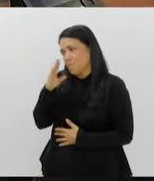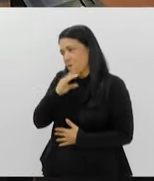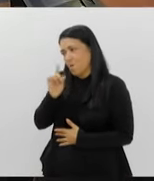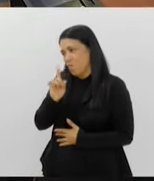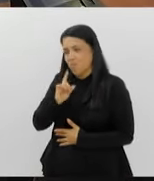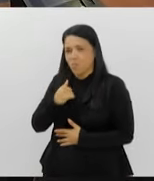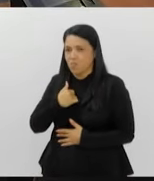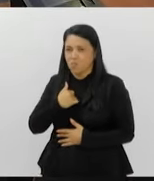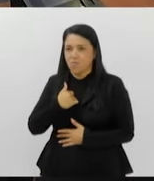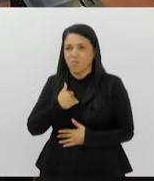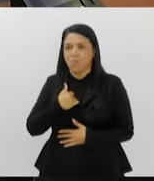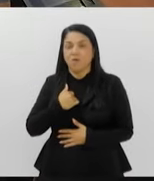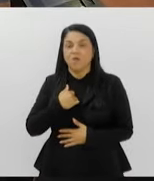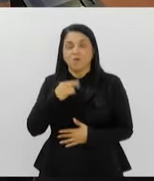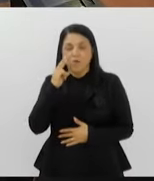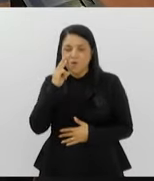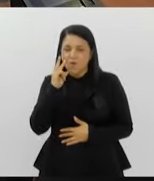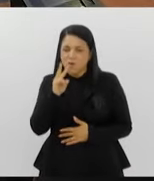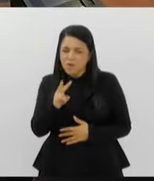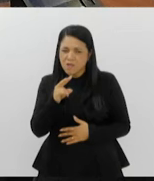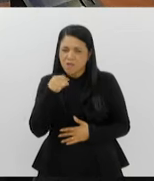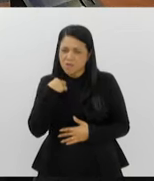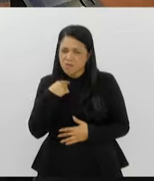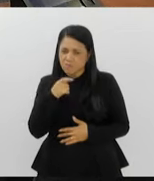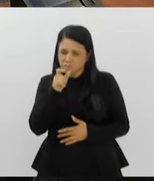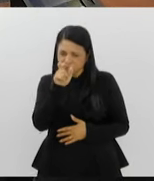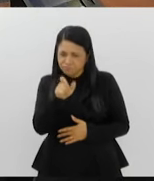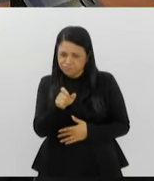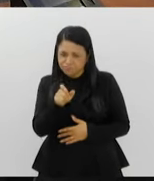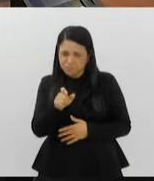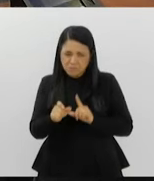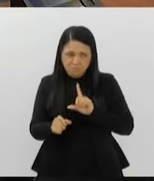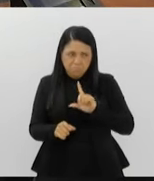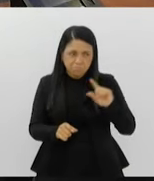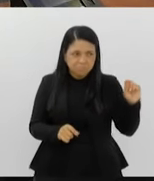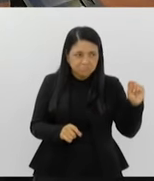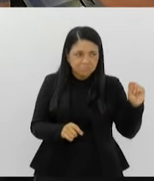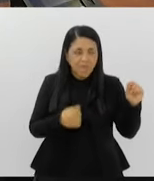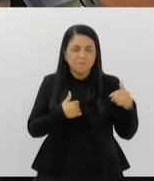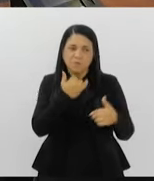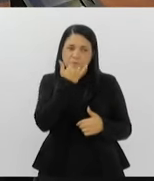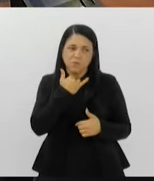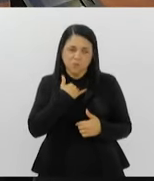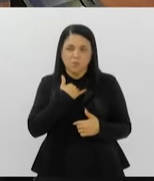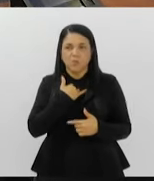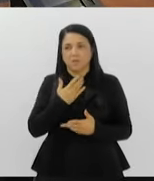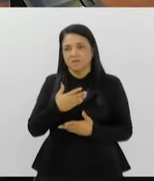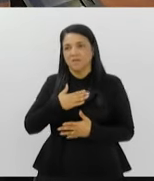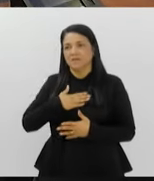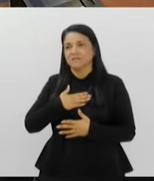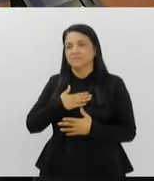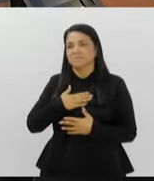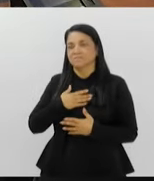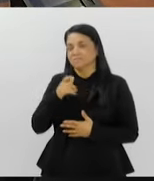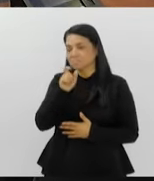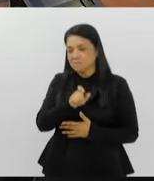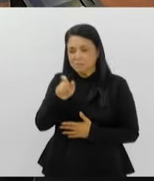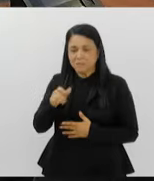não. Eu olhei aqui, eu tinha visto o senhor dado uma saída para lá, me perdoe. E aqui as meninas estavam na frente, eu não lhe